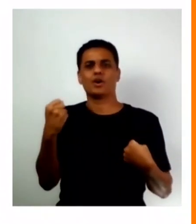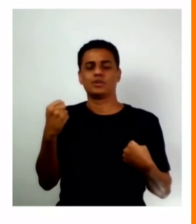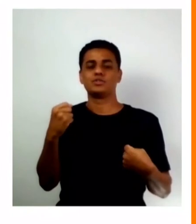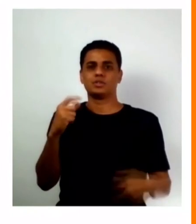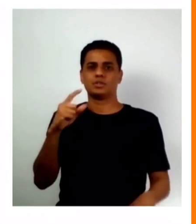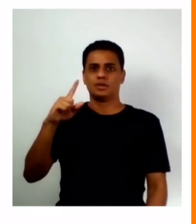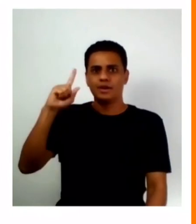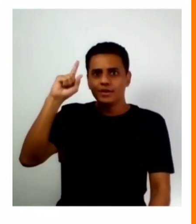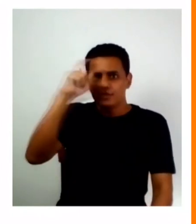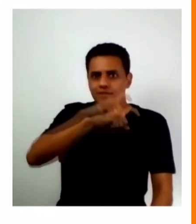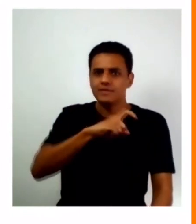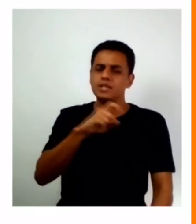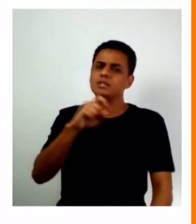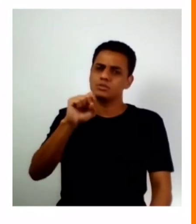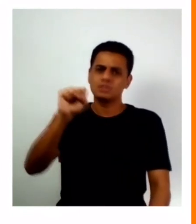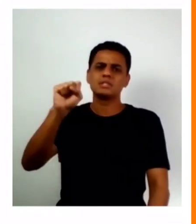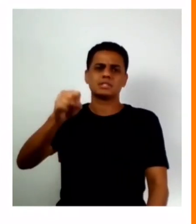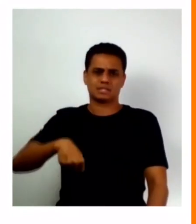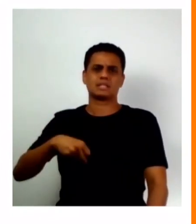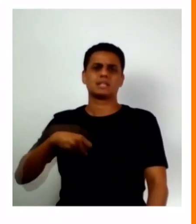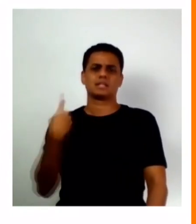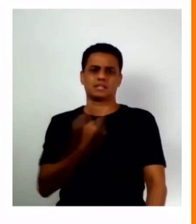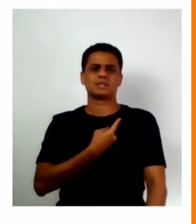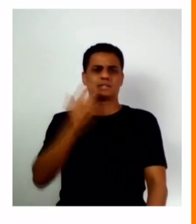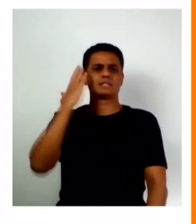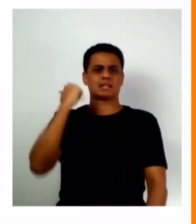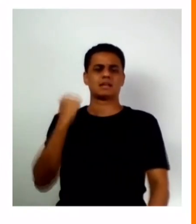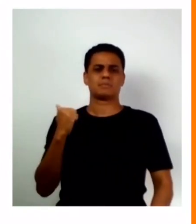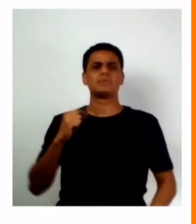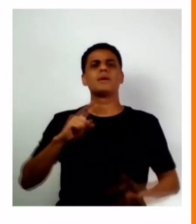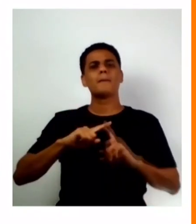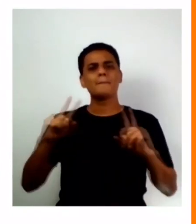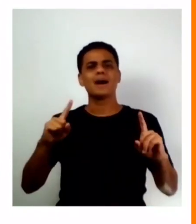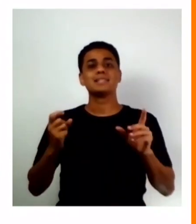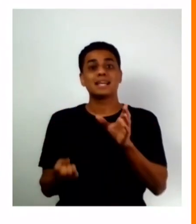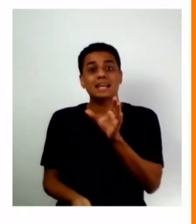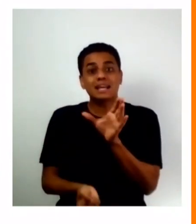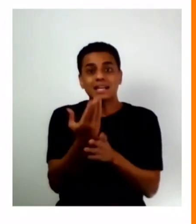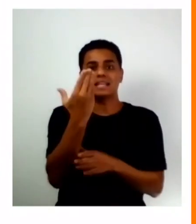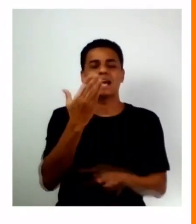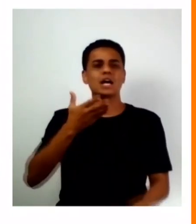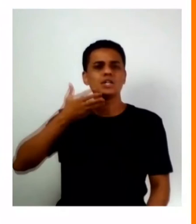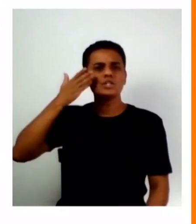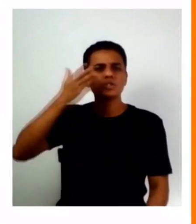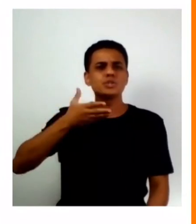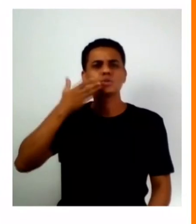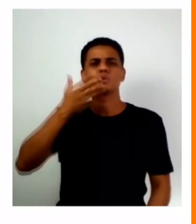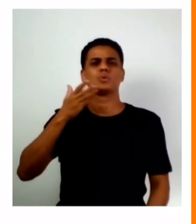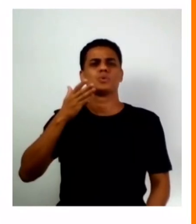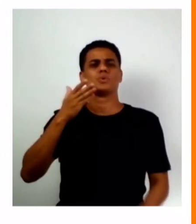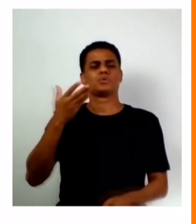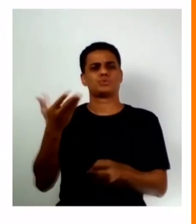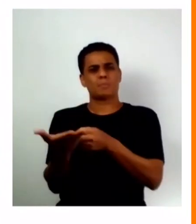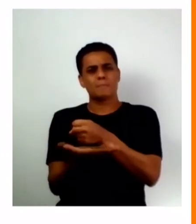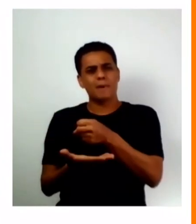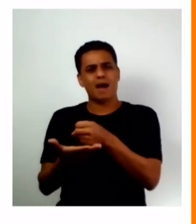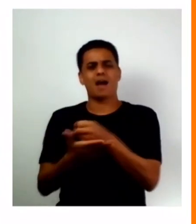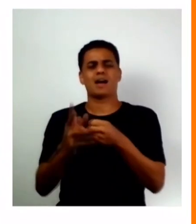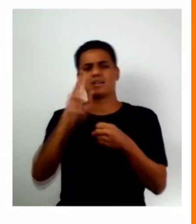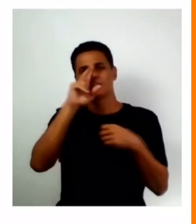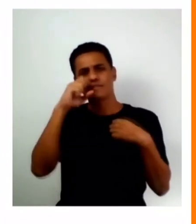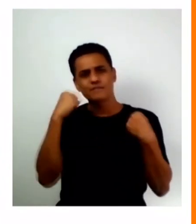já sabemos, mas se trata de construir um discurso sólido que seja atractivo, tanto